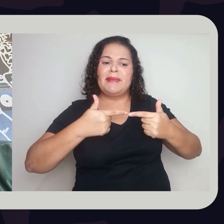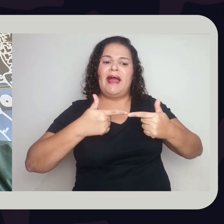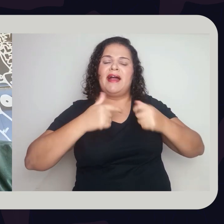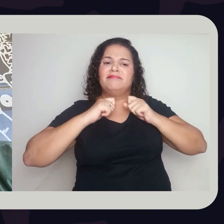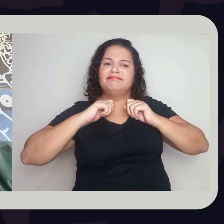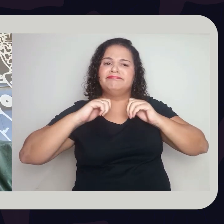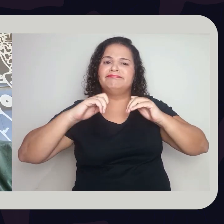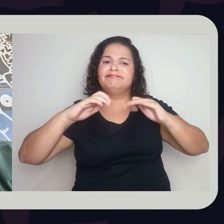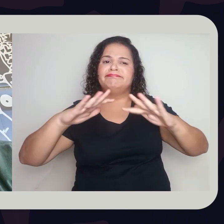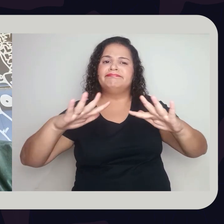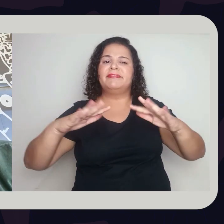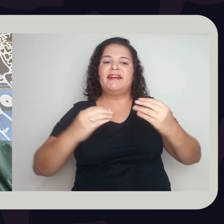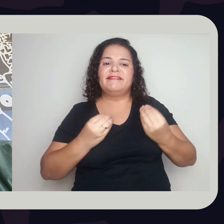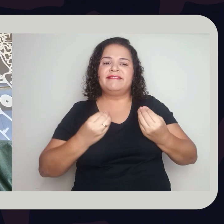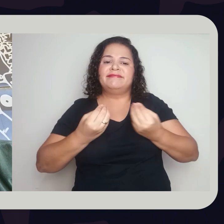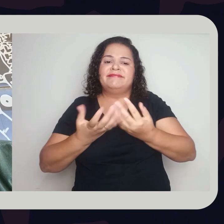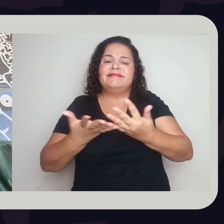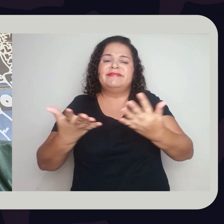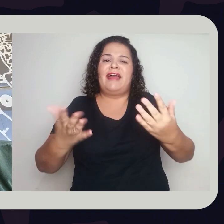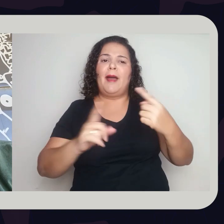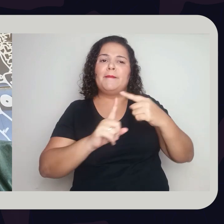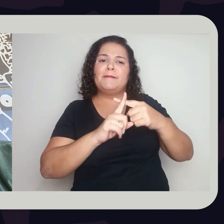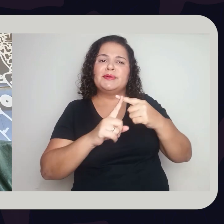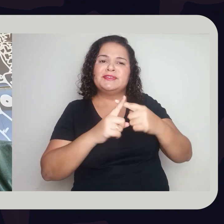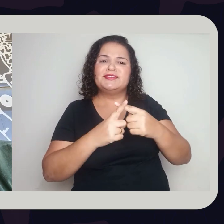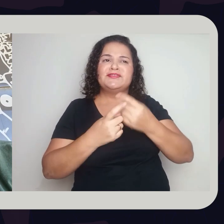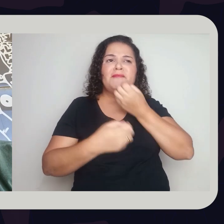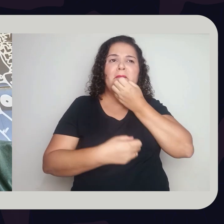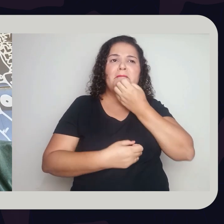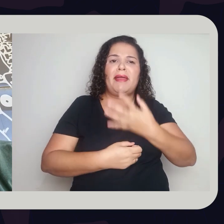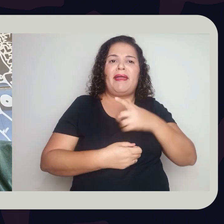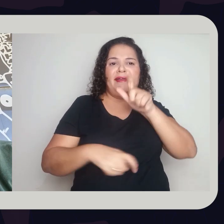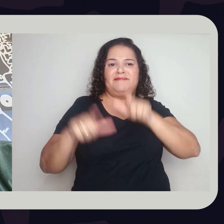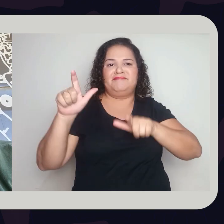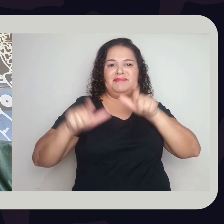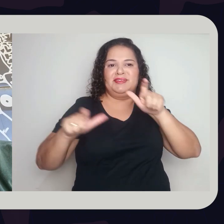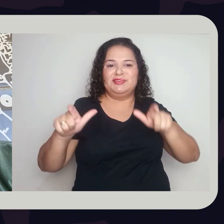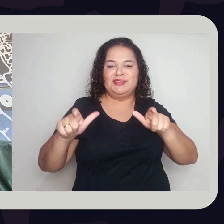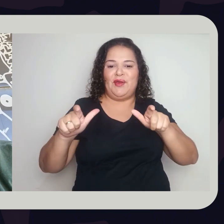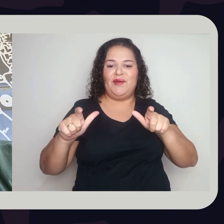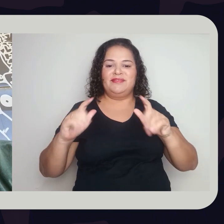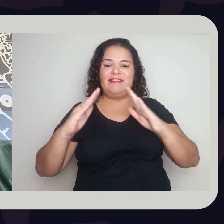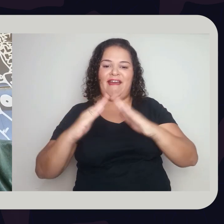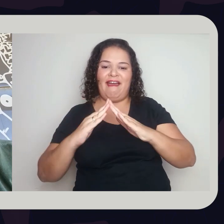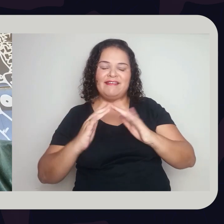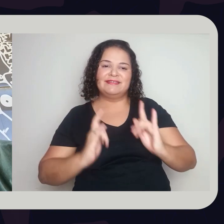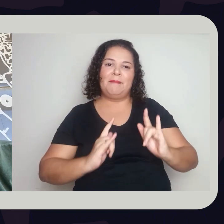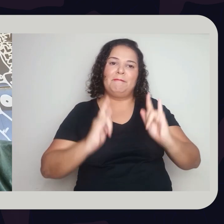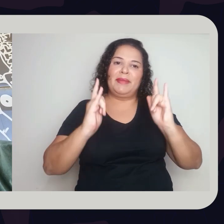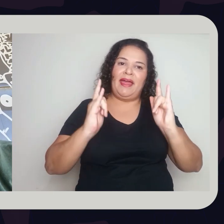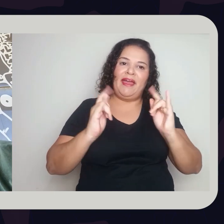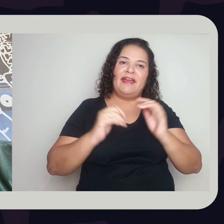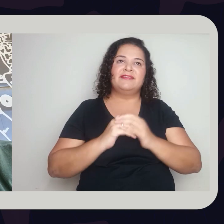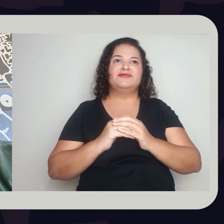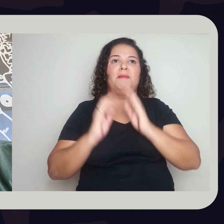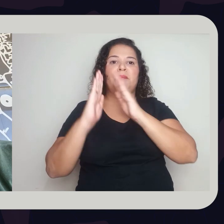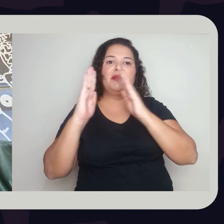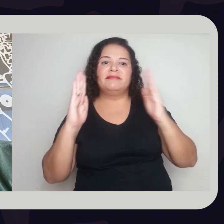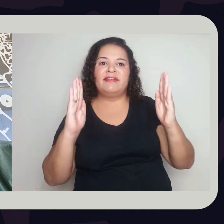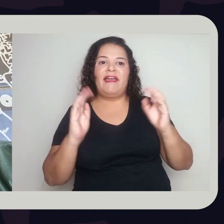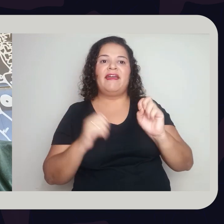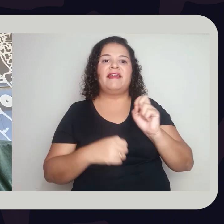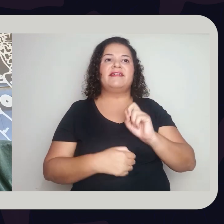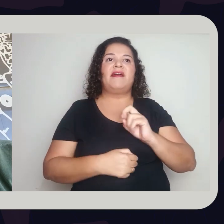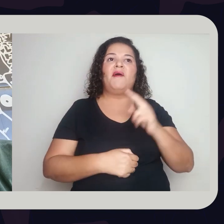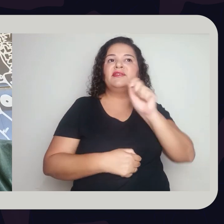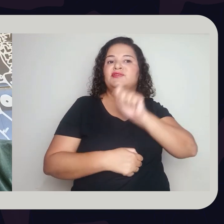só na questão física, né, no ambiente físico ali, naquele prédio, naquela casa, naquela biblioteca, naquela